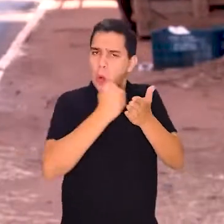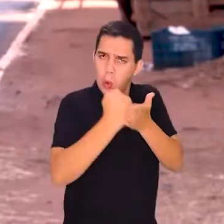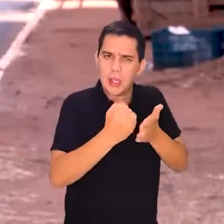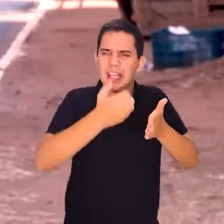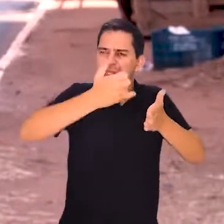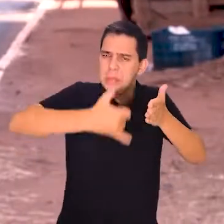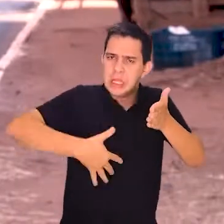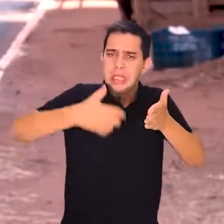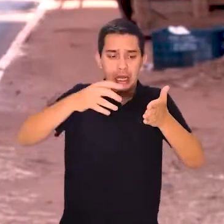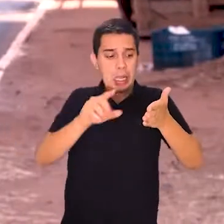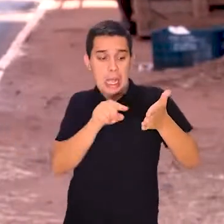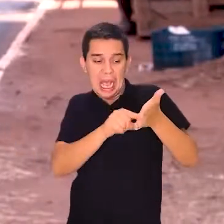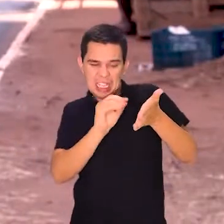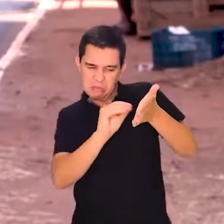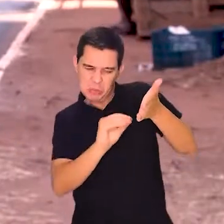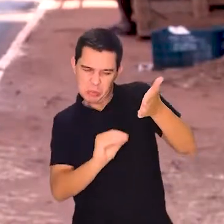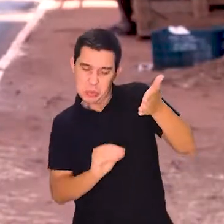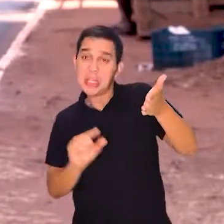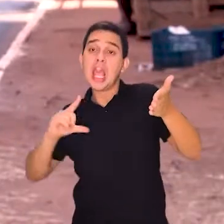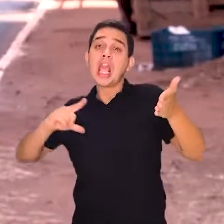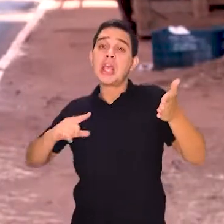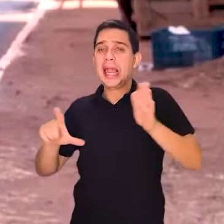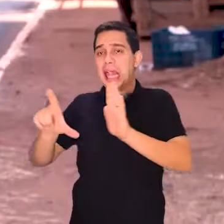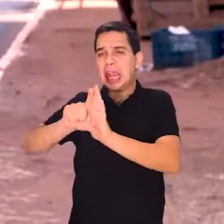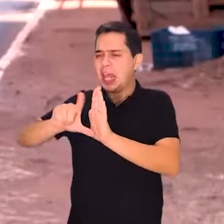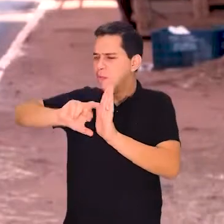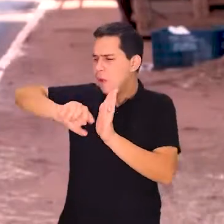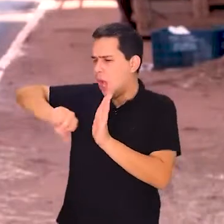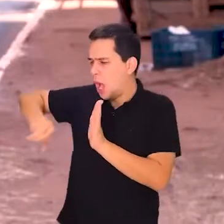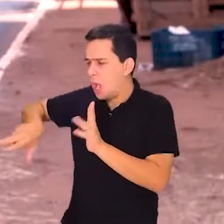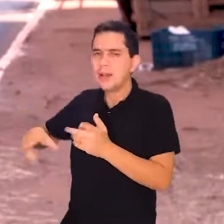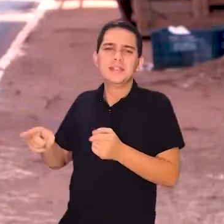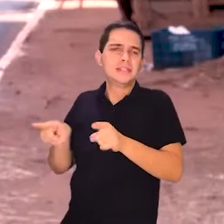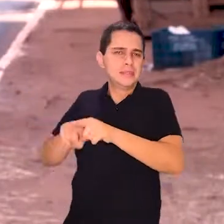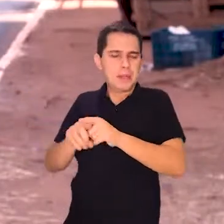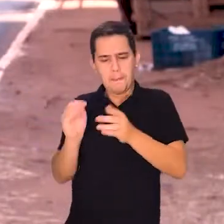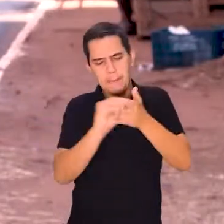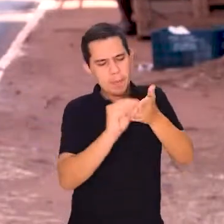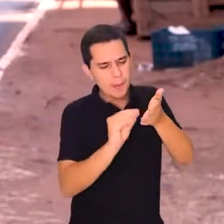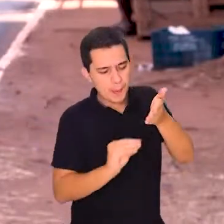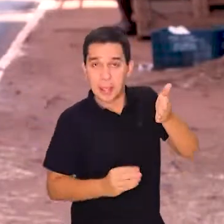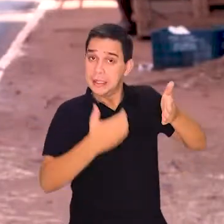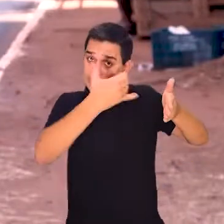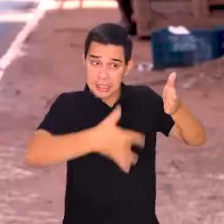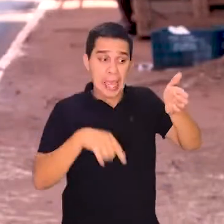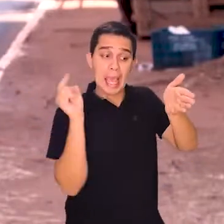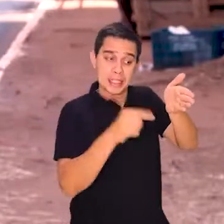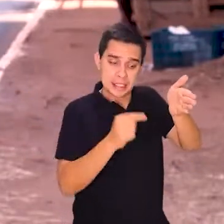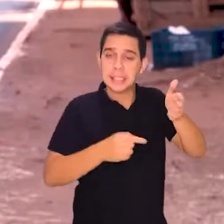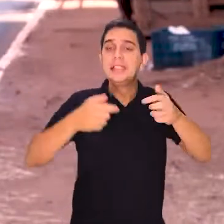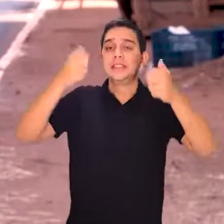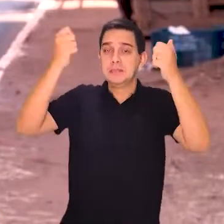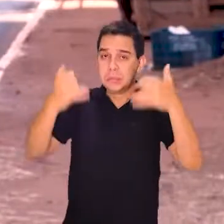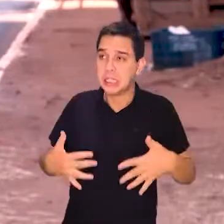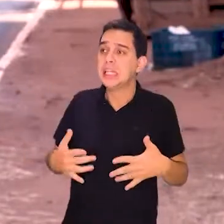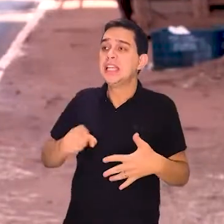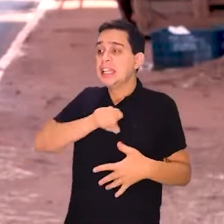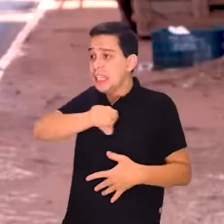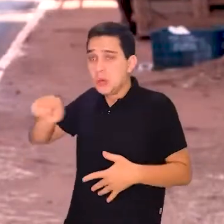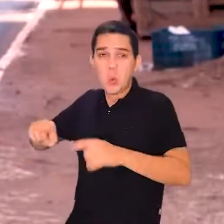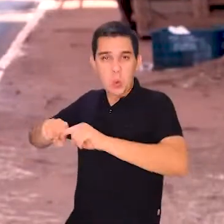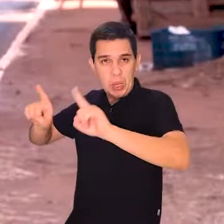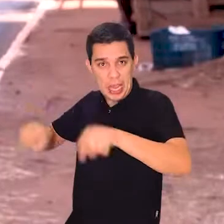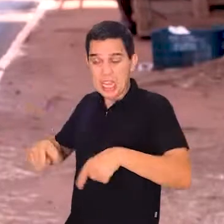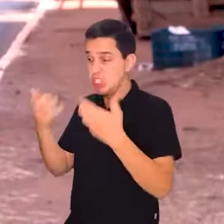Saúde, bem como em recente decisão do STF para atestar a possibilidade de demissão por justa causa do empregado que